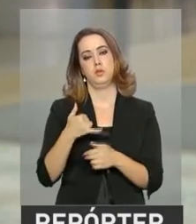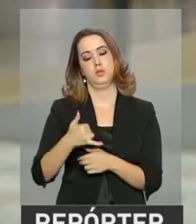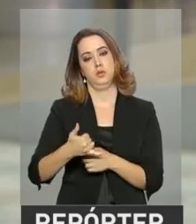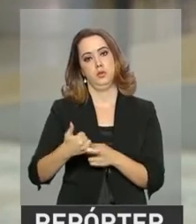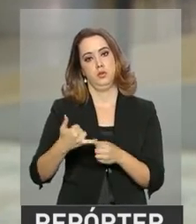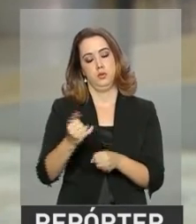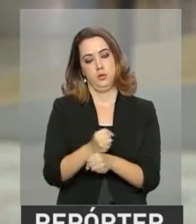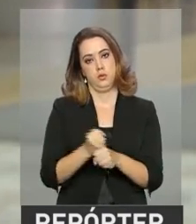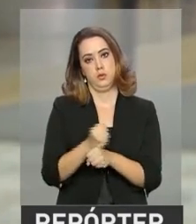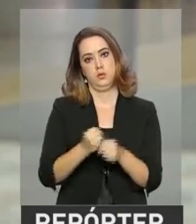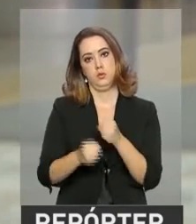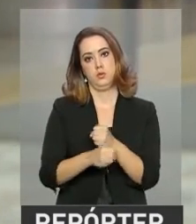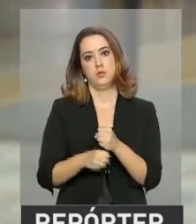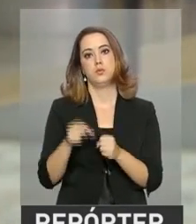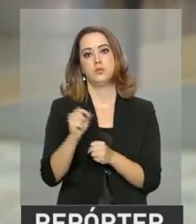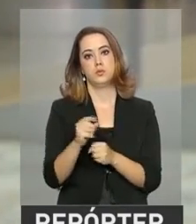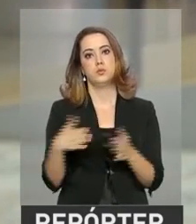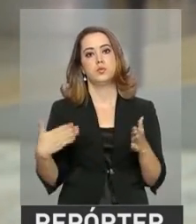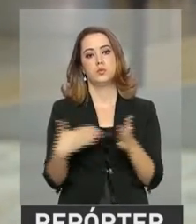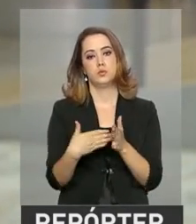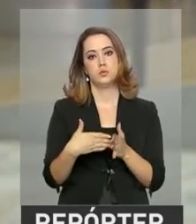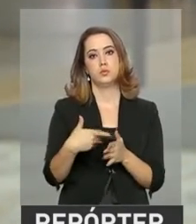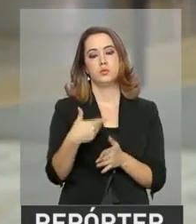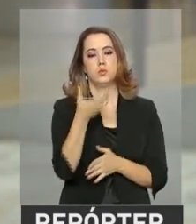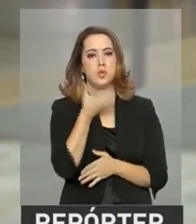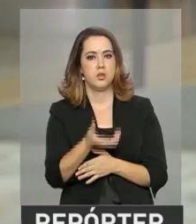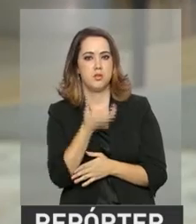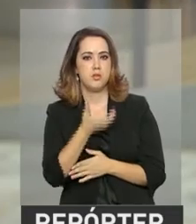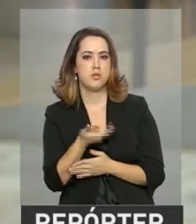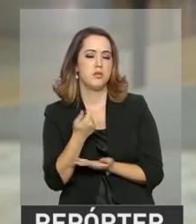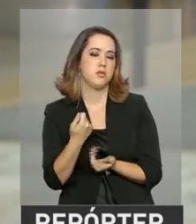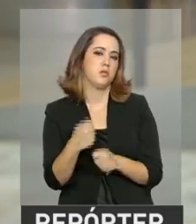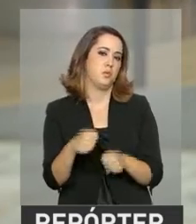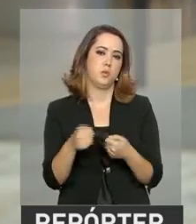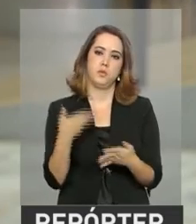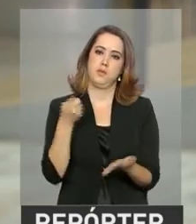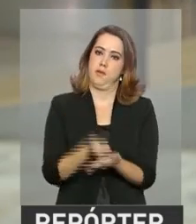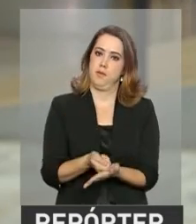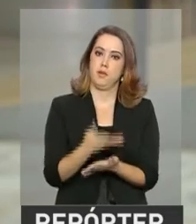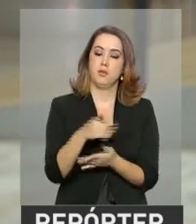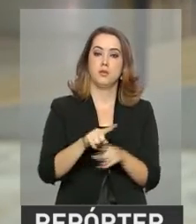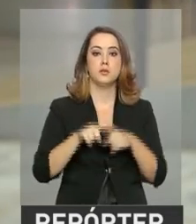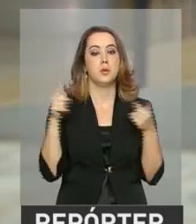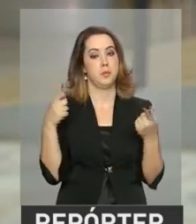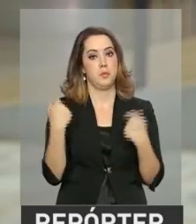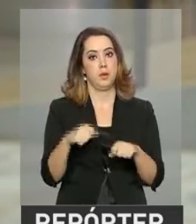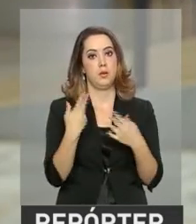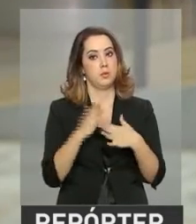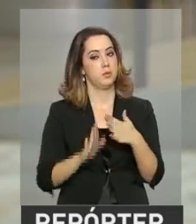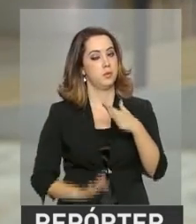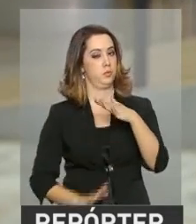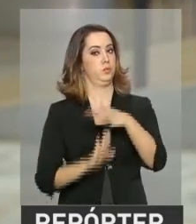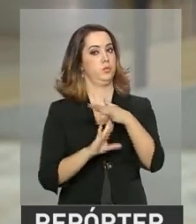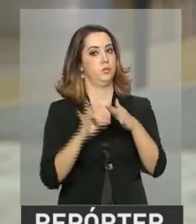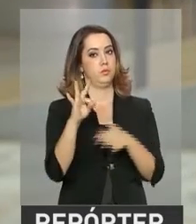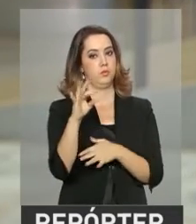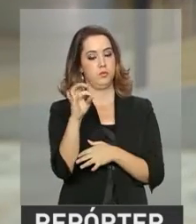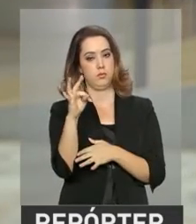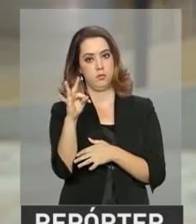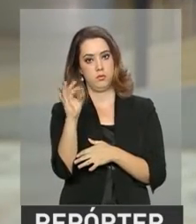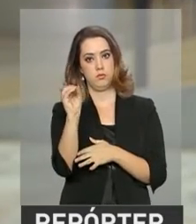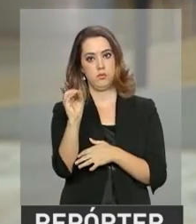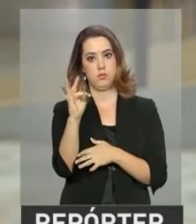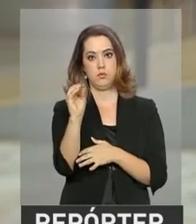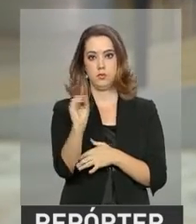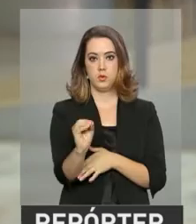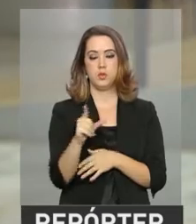parcelas mensais até dezembro desse ano. Os estados se comprometeram a limitar os gastos públicos. O teto vai ser o índice